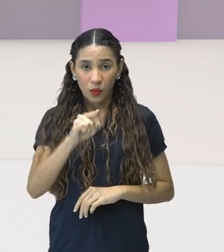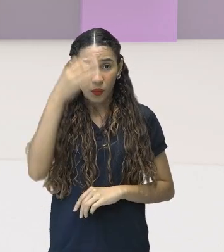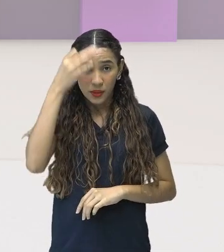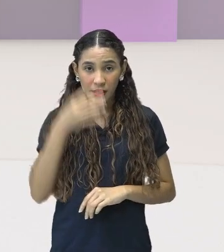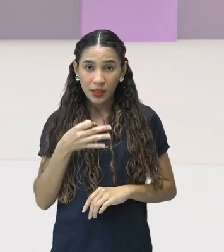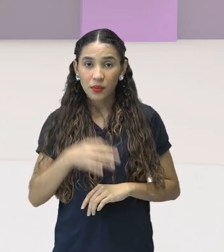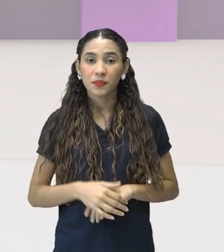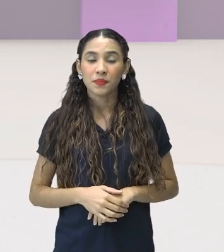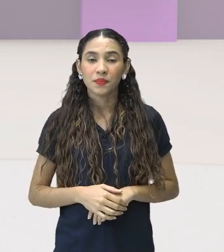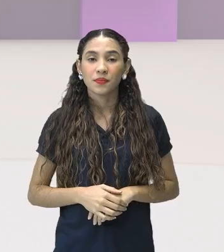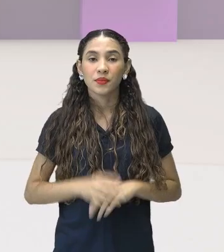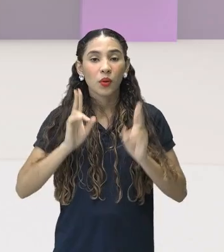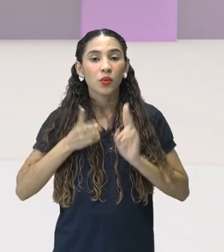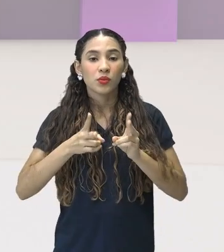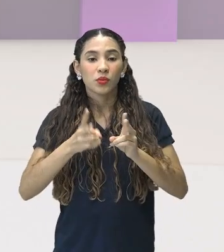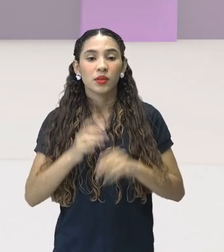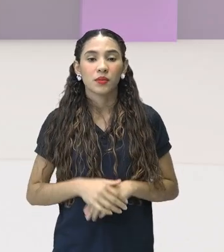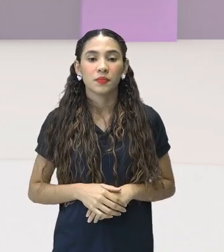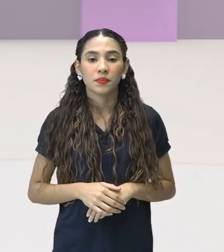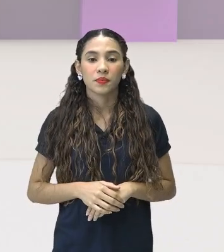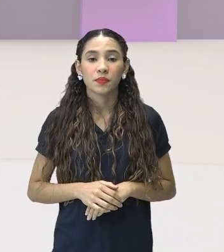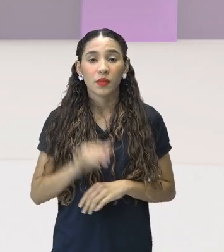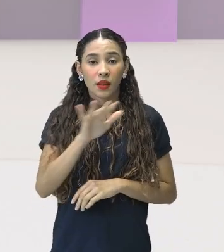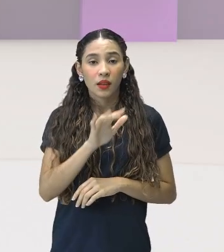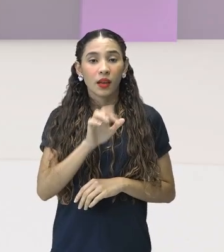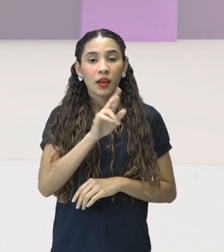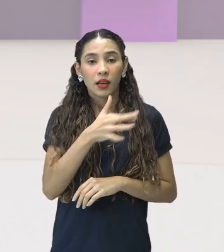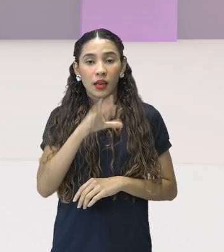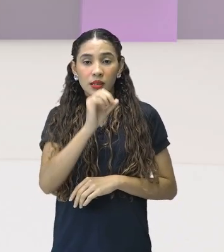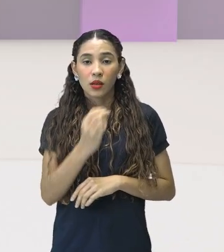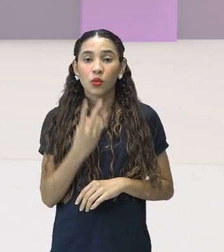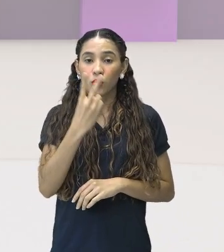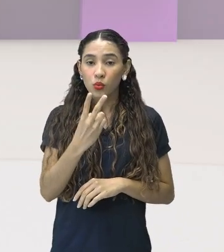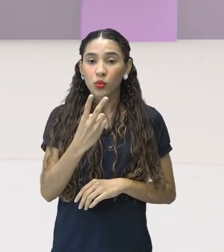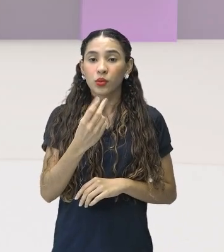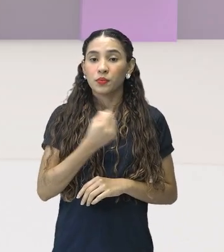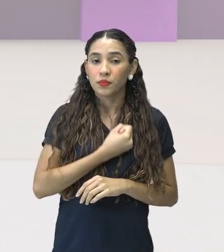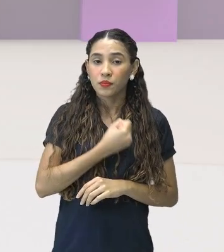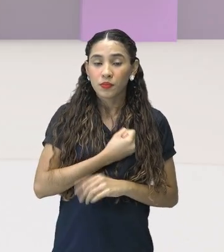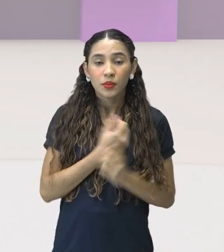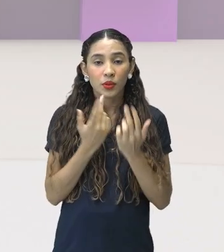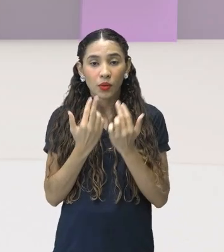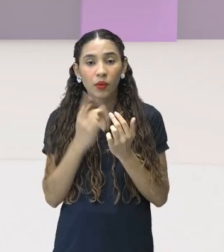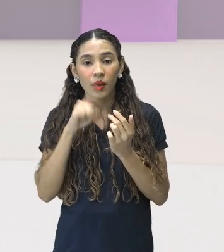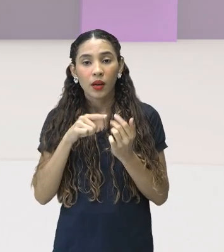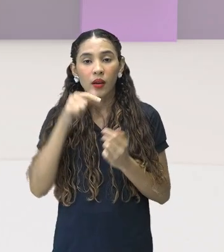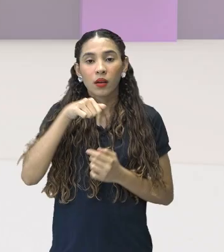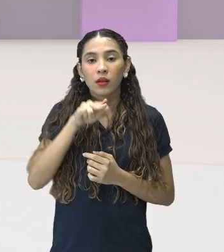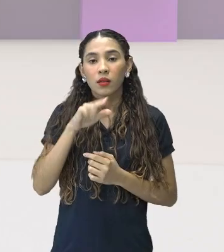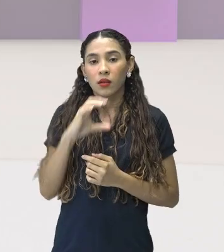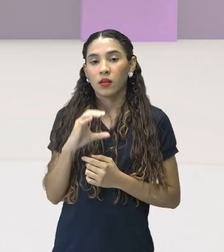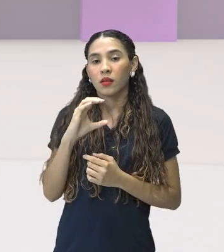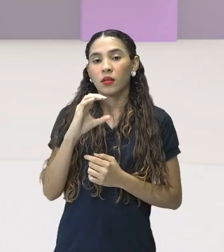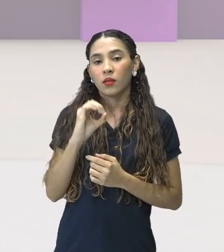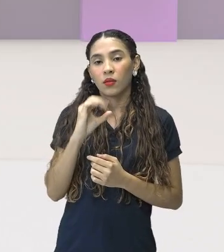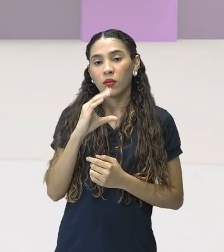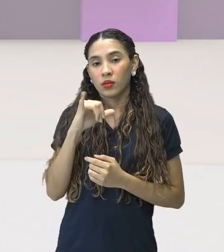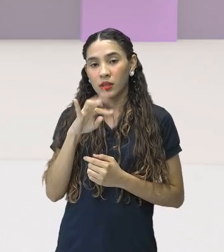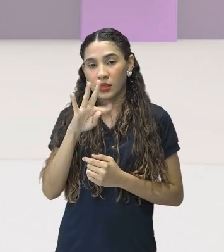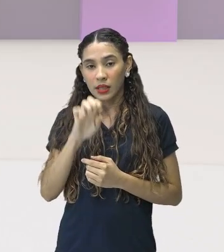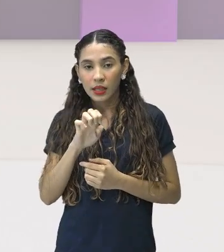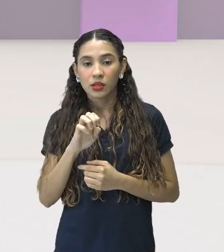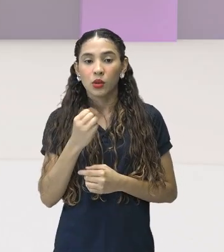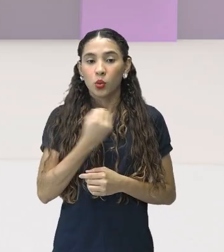Compreendido? Vamos seguindo? A razão entre duas grandezas de mesma espécie é o quociente dos números